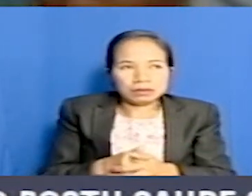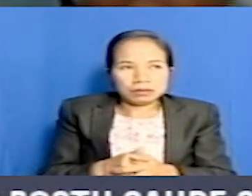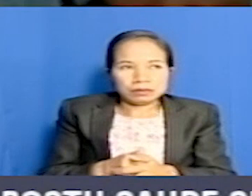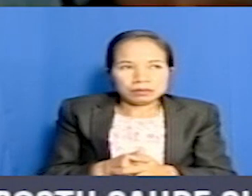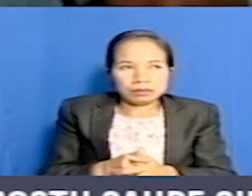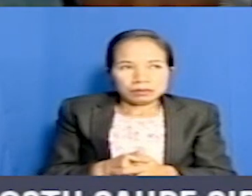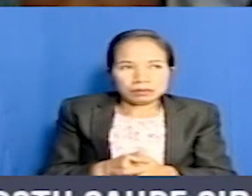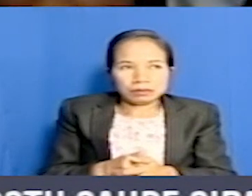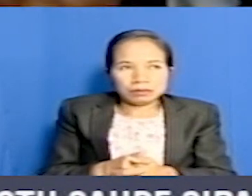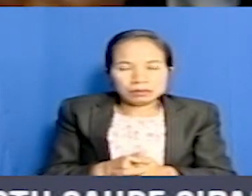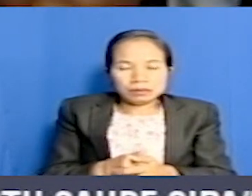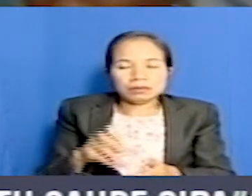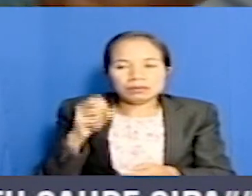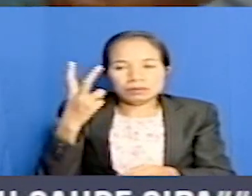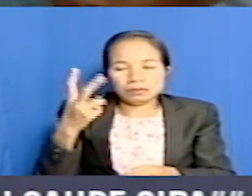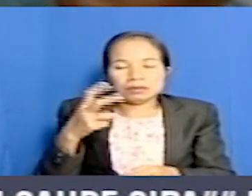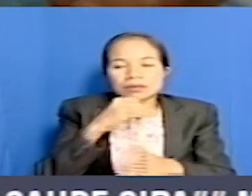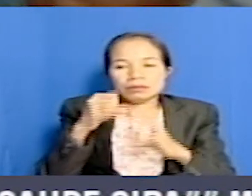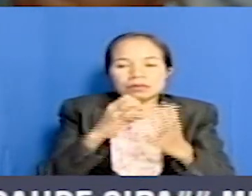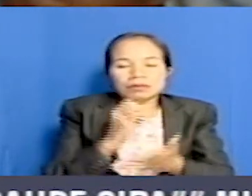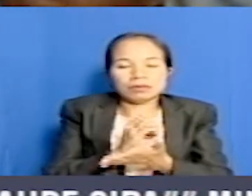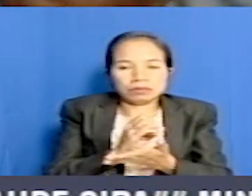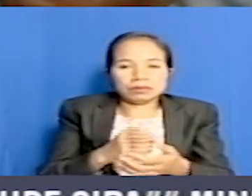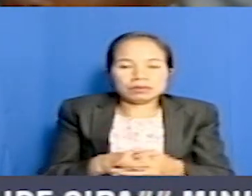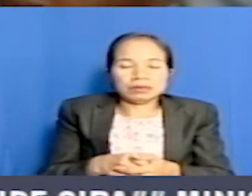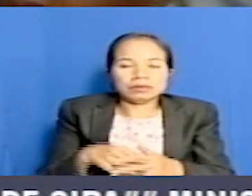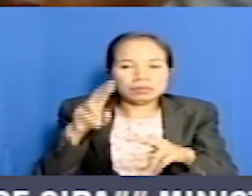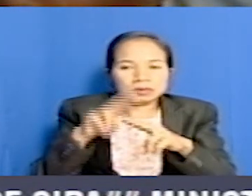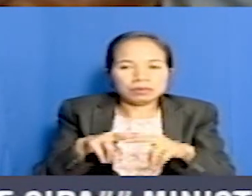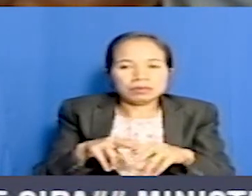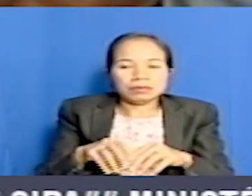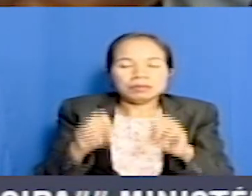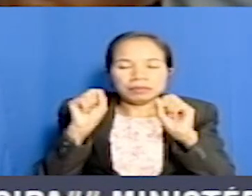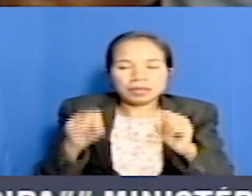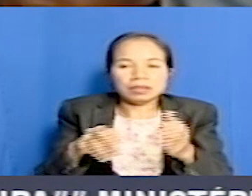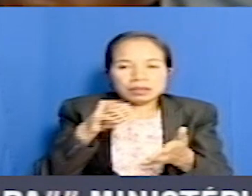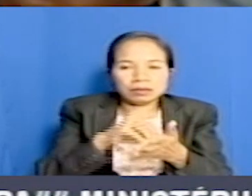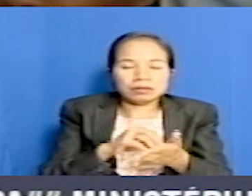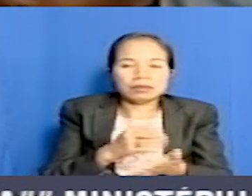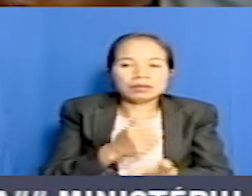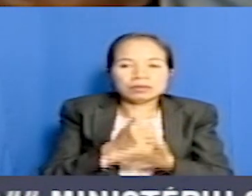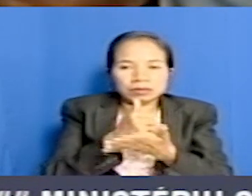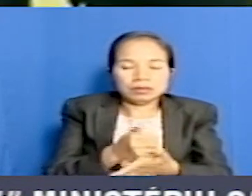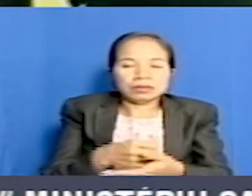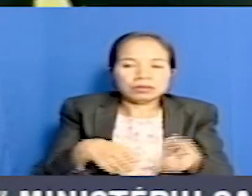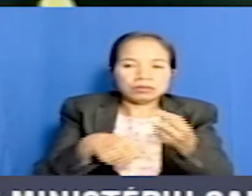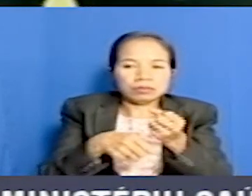ya este municipio atori etna militante sira bela apoi mangbot